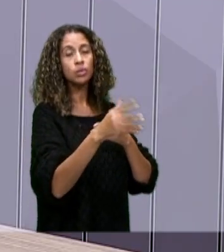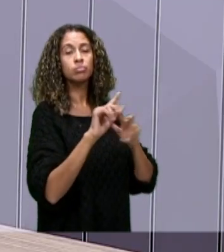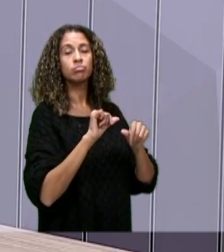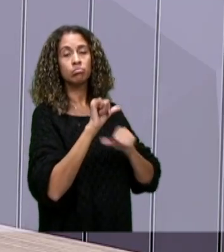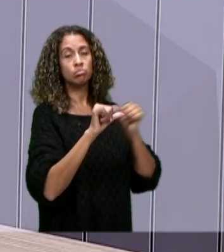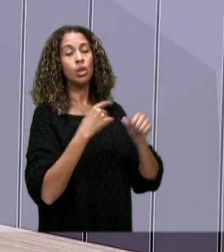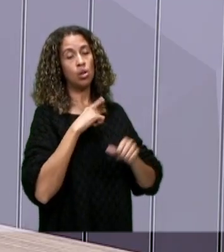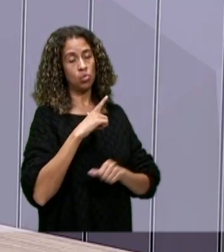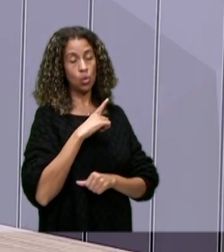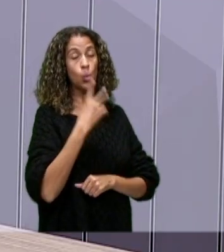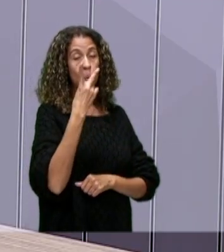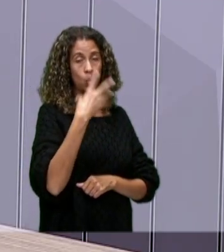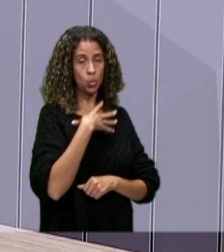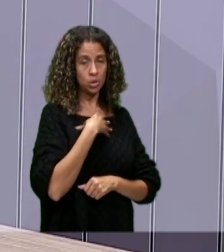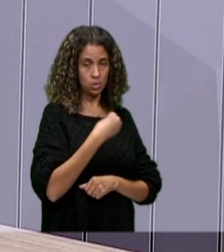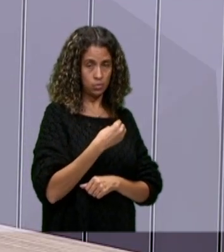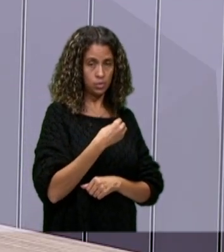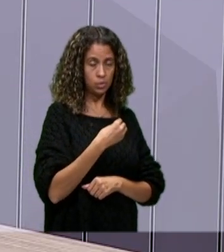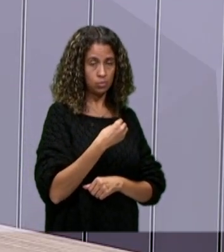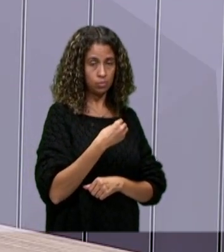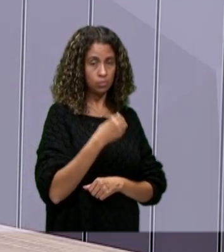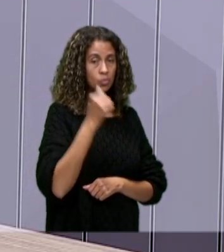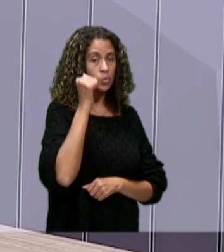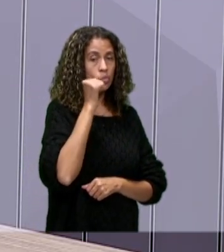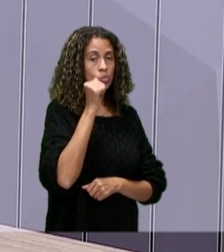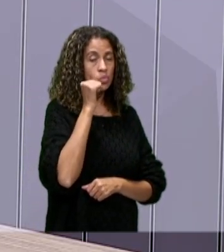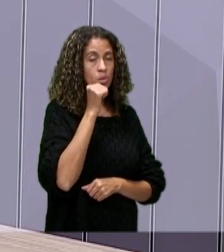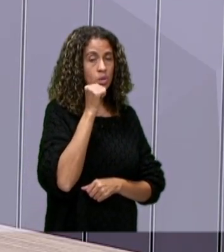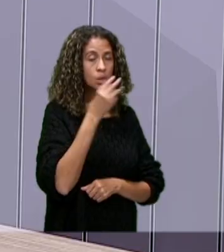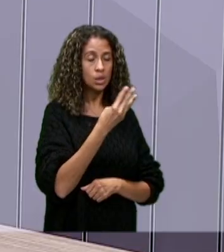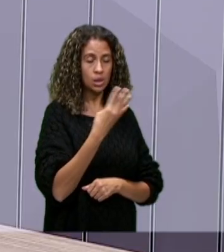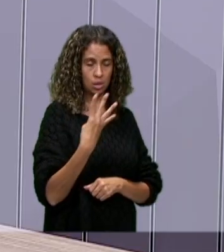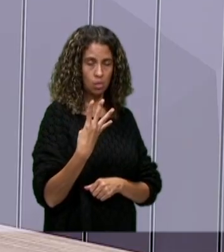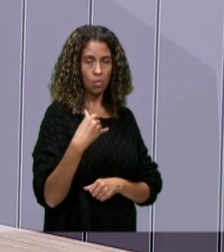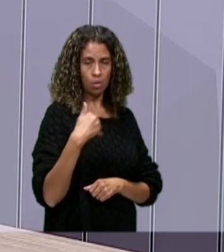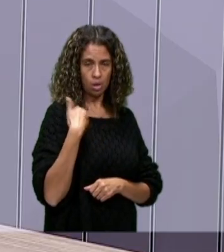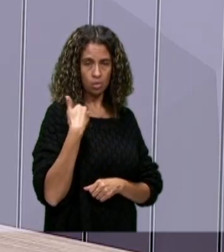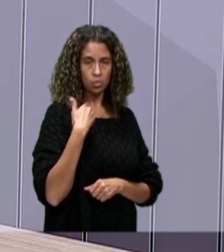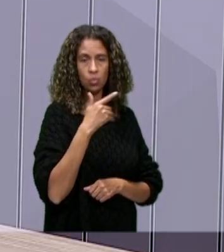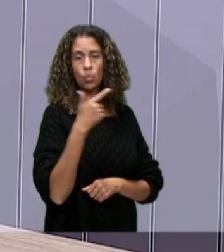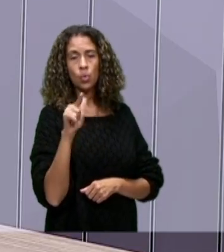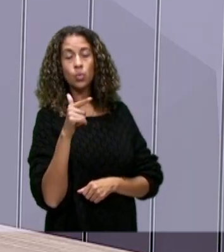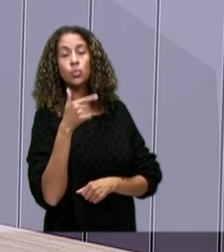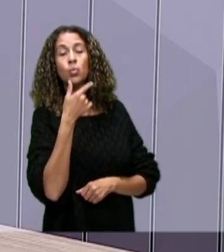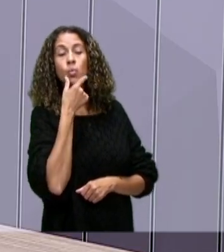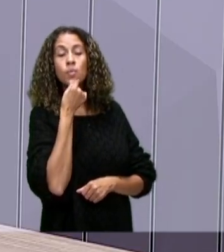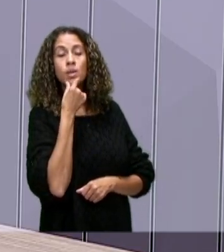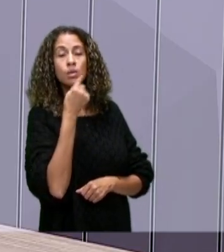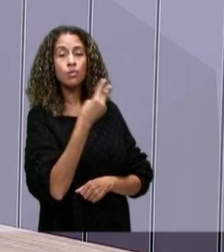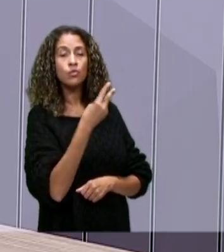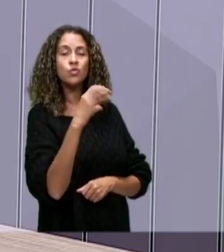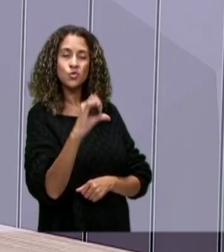tenho 2 filhos, né? Uma garotinha de 34 e um menininho de 29.